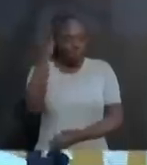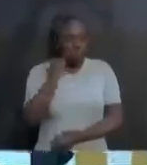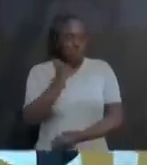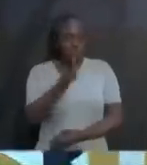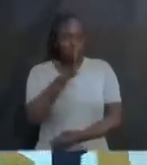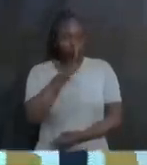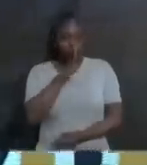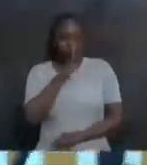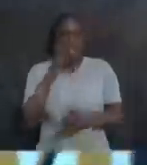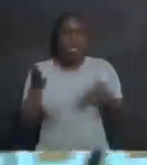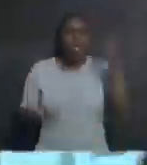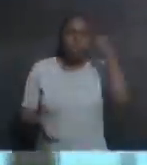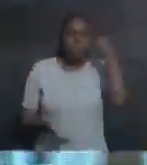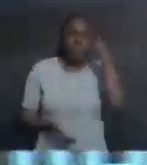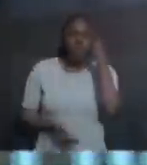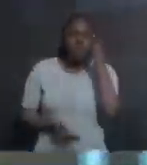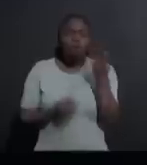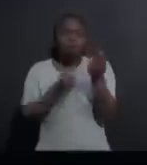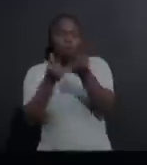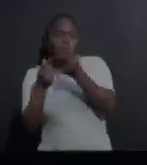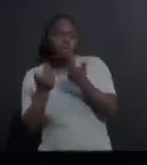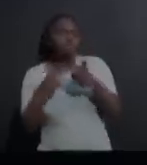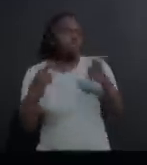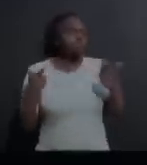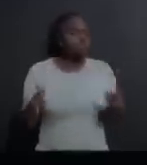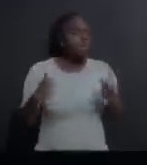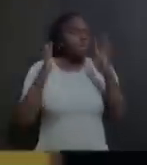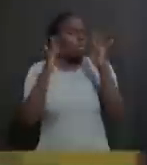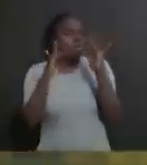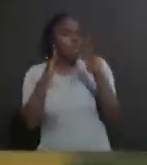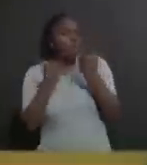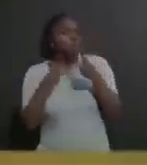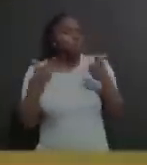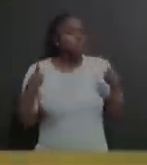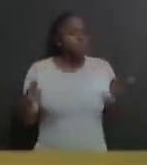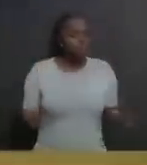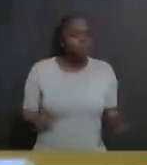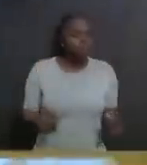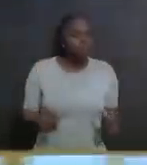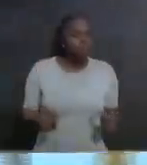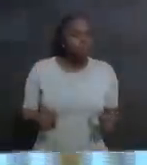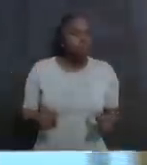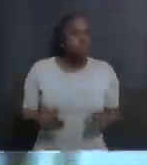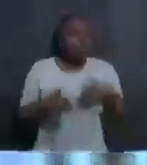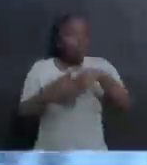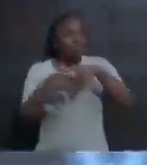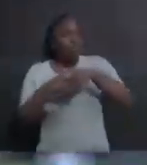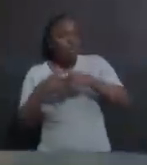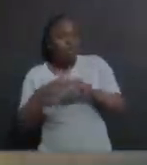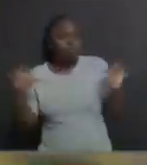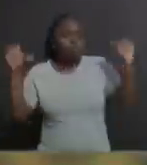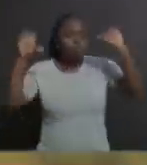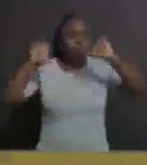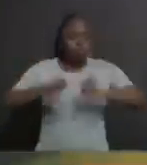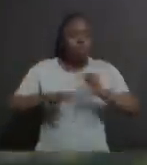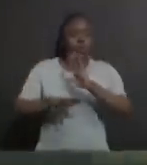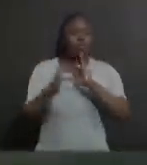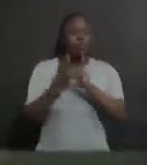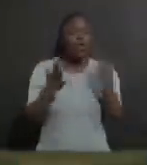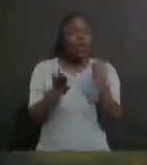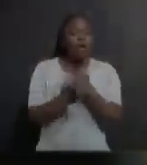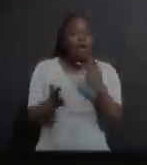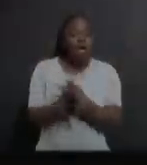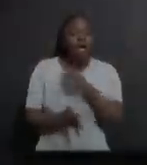sem dinheiro, você está sem namorado, seu time é uma porcaria nojenta, tudo dando errado. Aí se